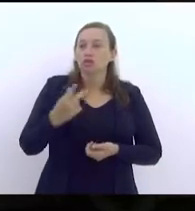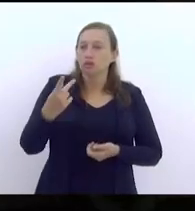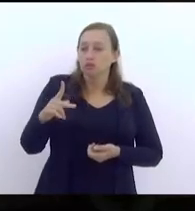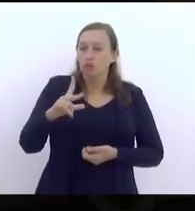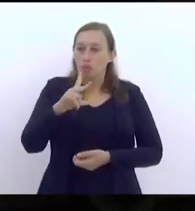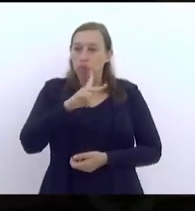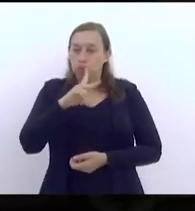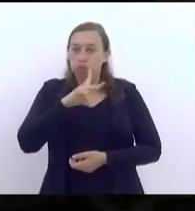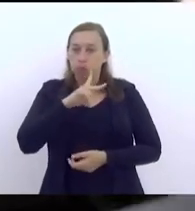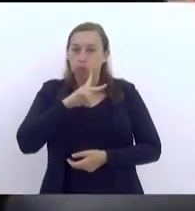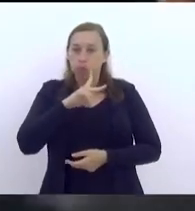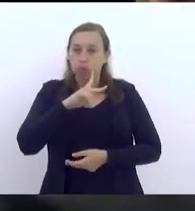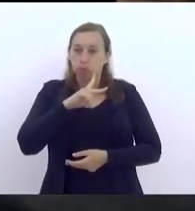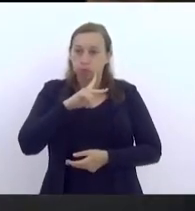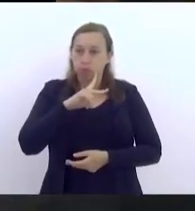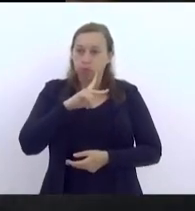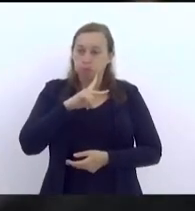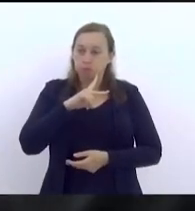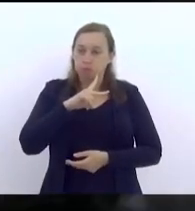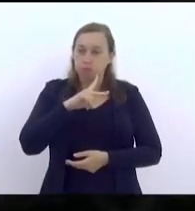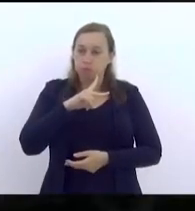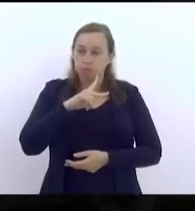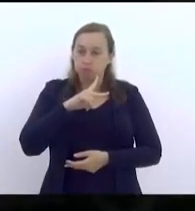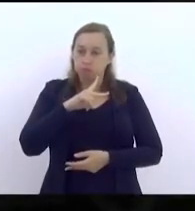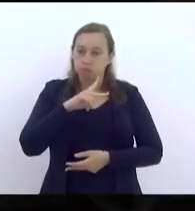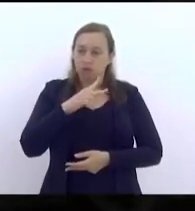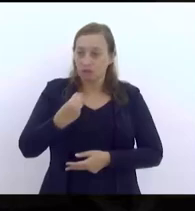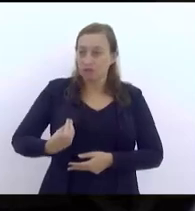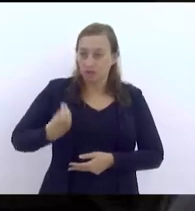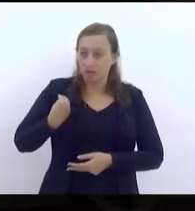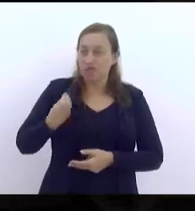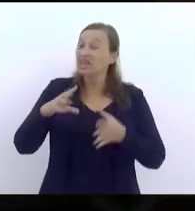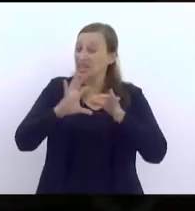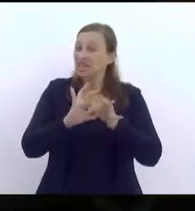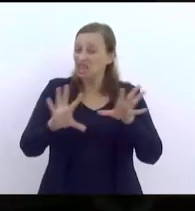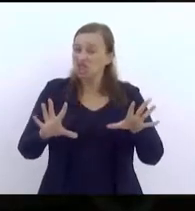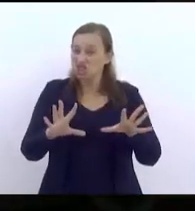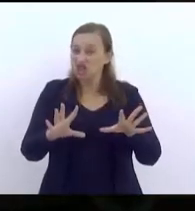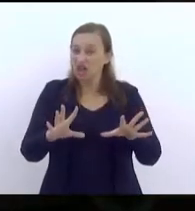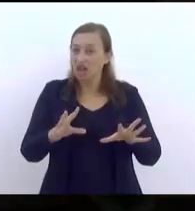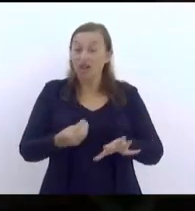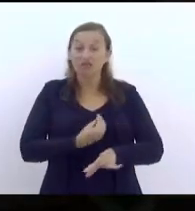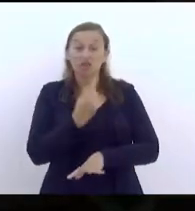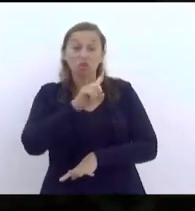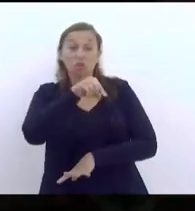própria sexualidade e deixasse essa sexualidade alheia em